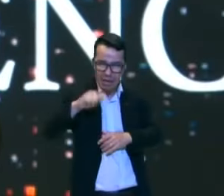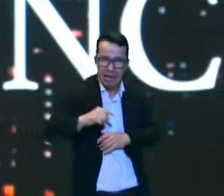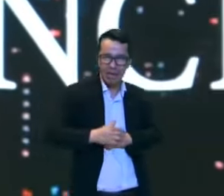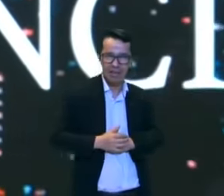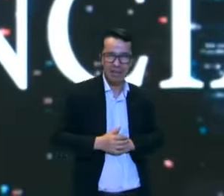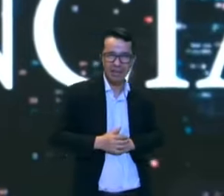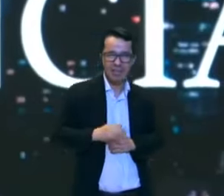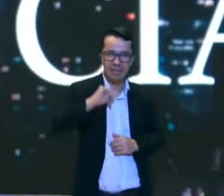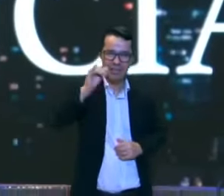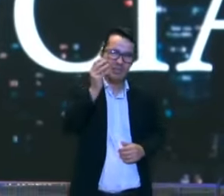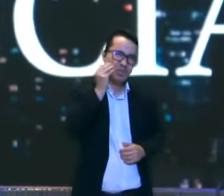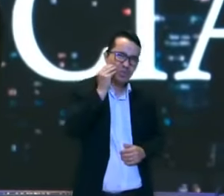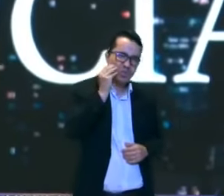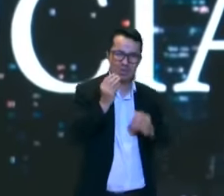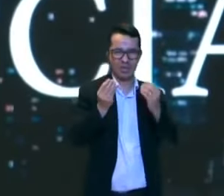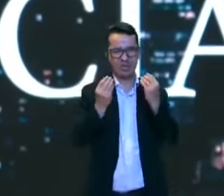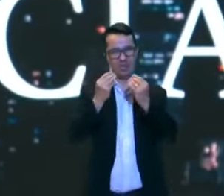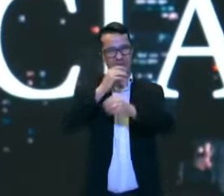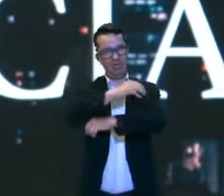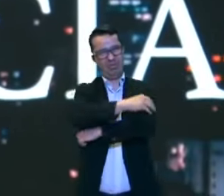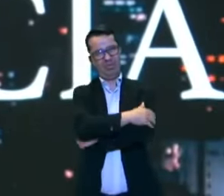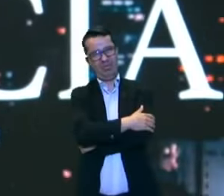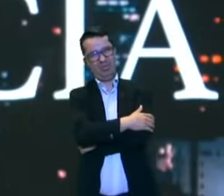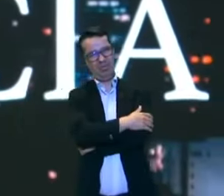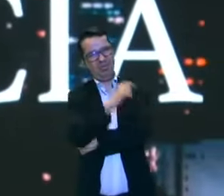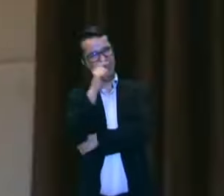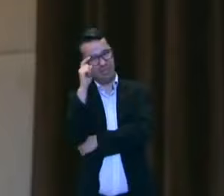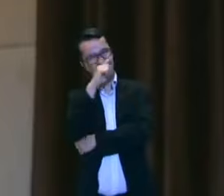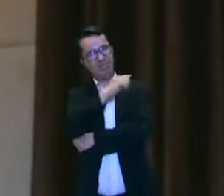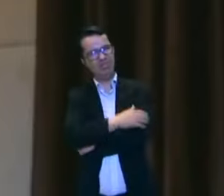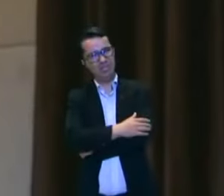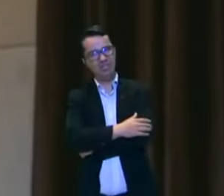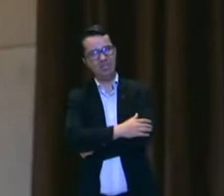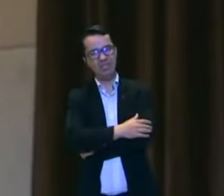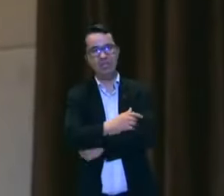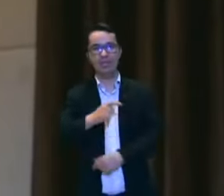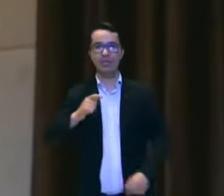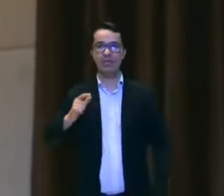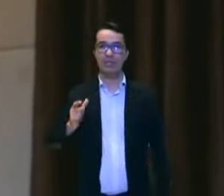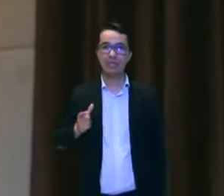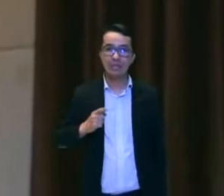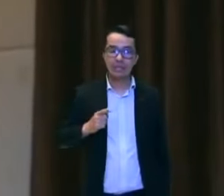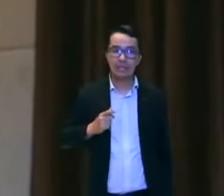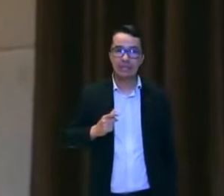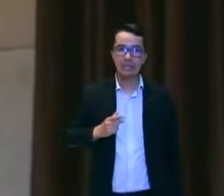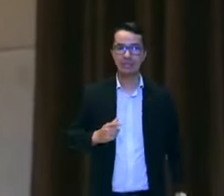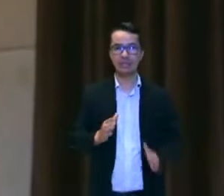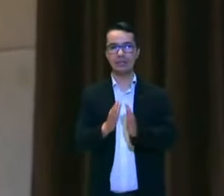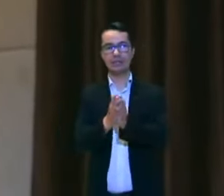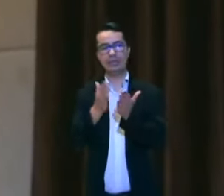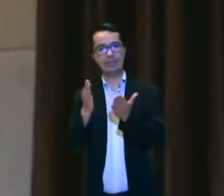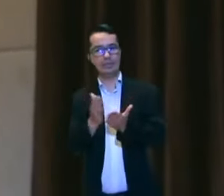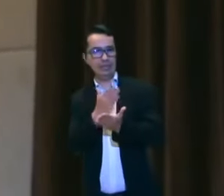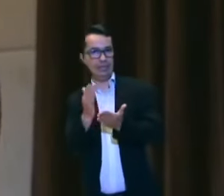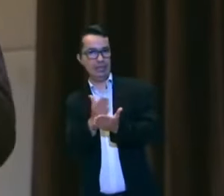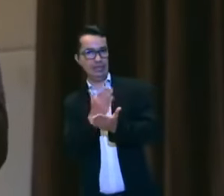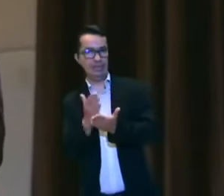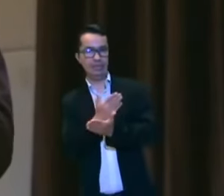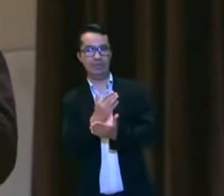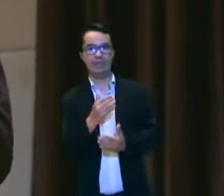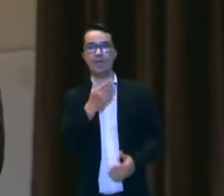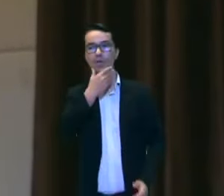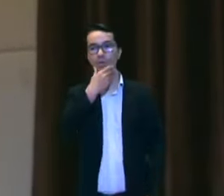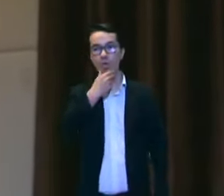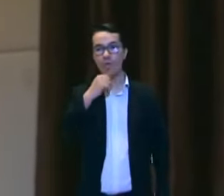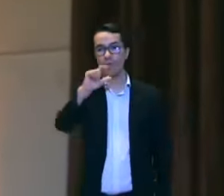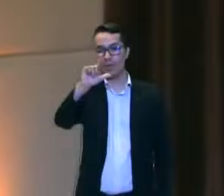aquele livro do Lori Cunningham, Fé e Finanças. Quem já leu esse livro? Quero recomendar, um livro muito bom. E